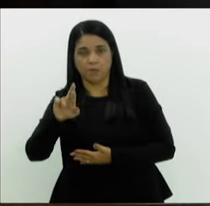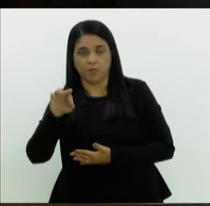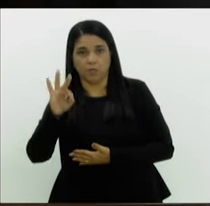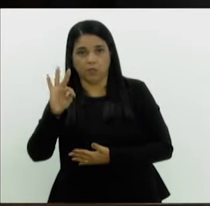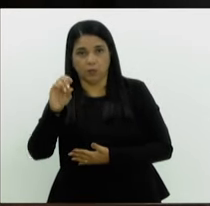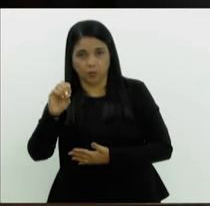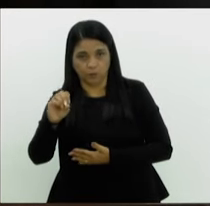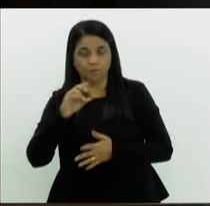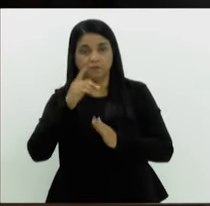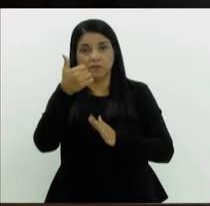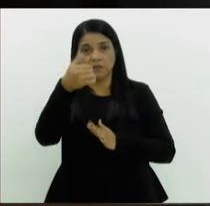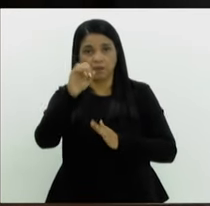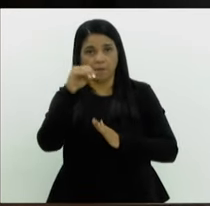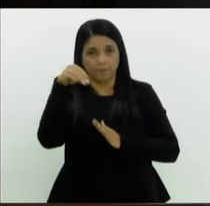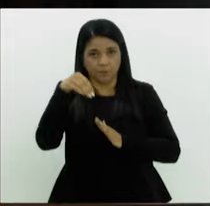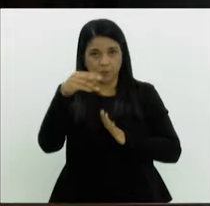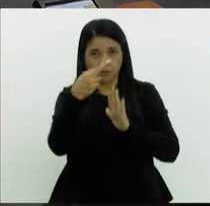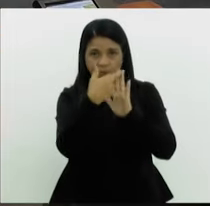regimental.